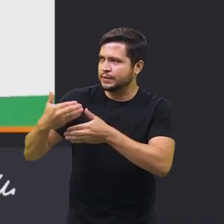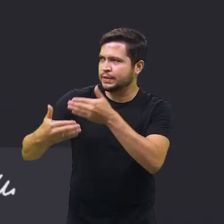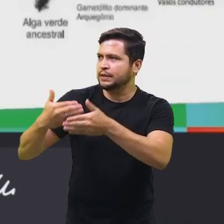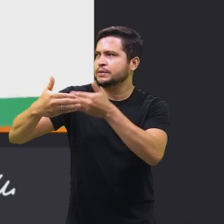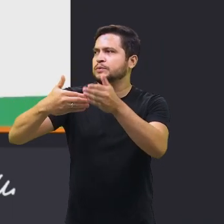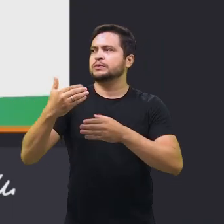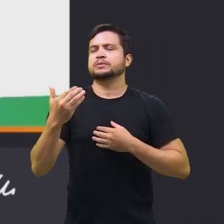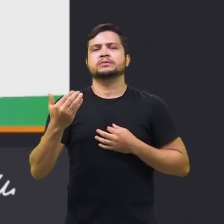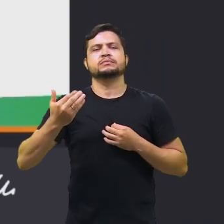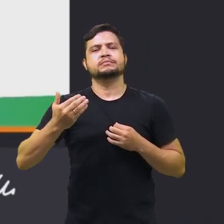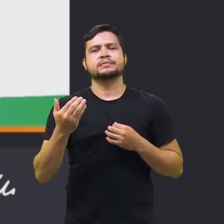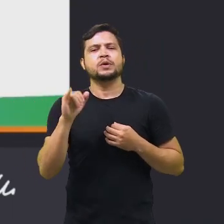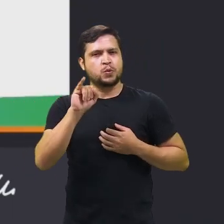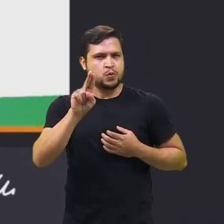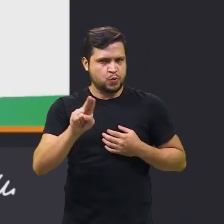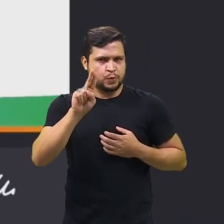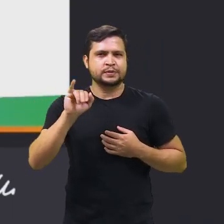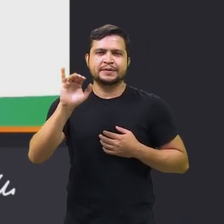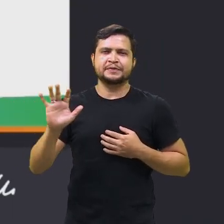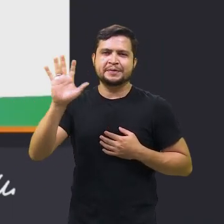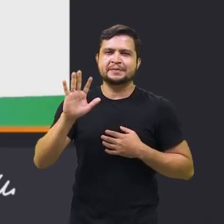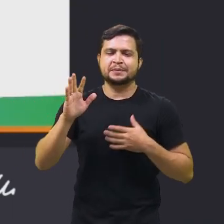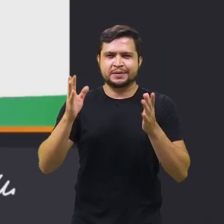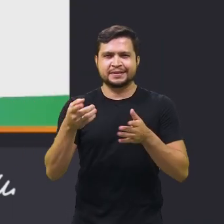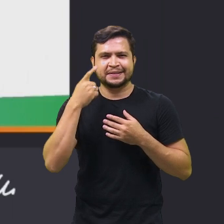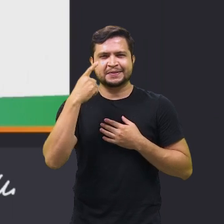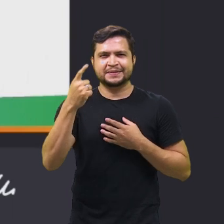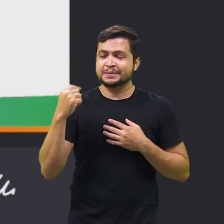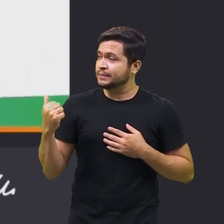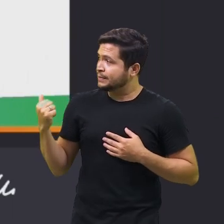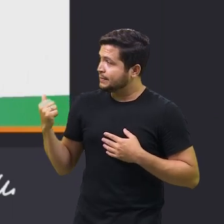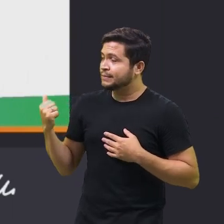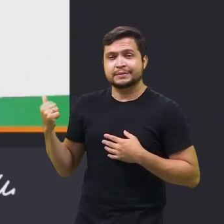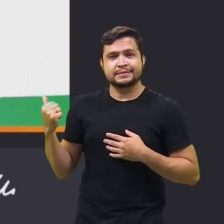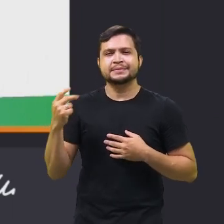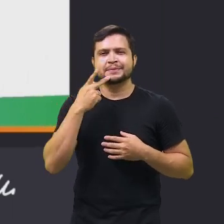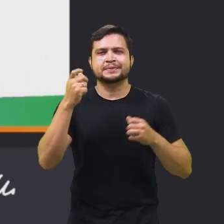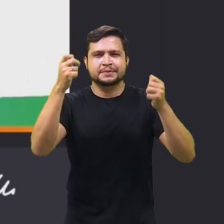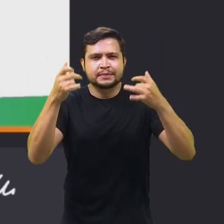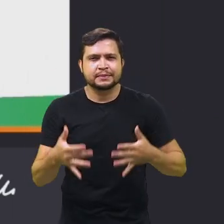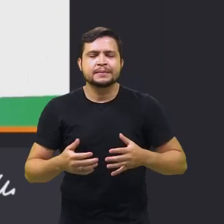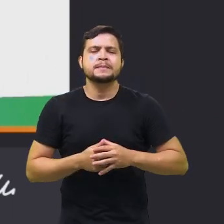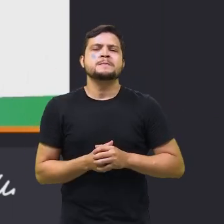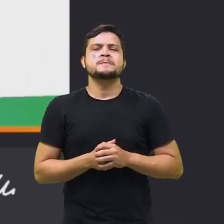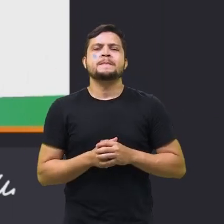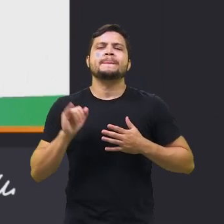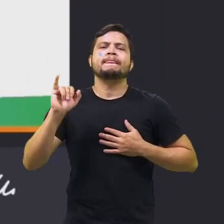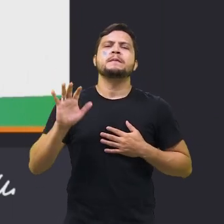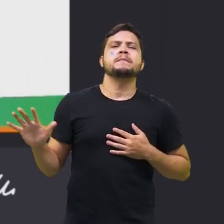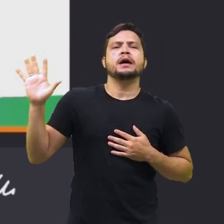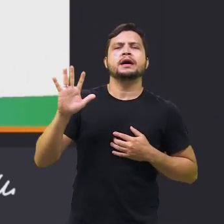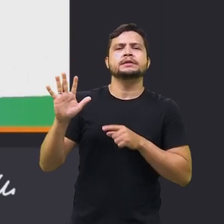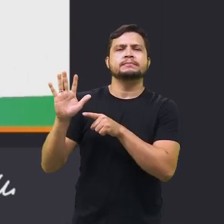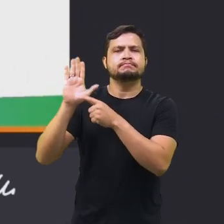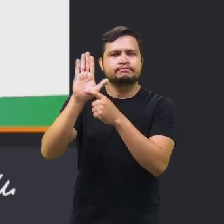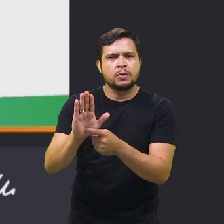questão, que usa aquela figura que nós já trabalhamos ao longo de toda a aula, e ela diz o seguinte: a imagem